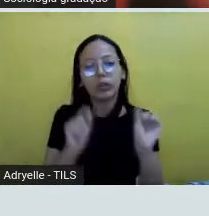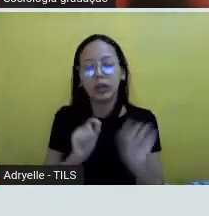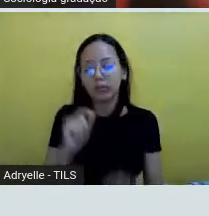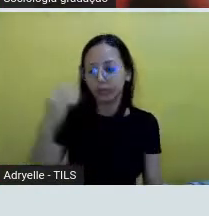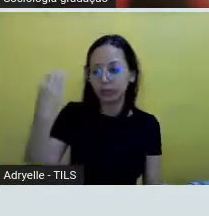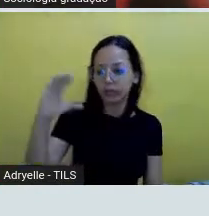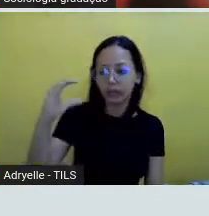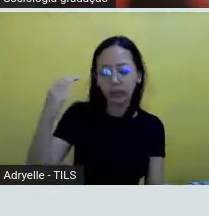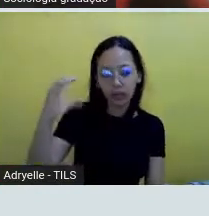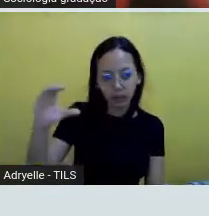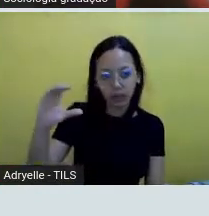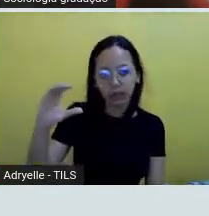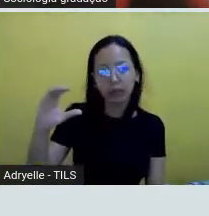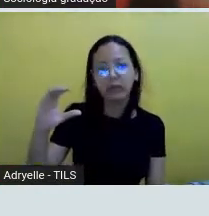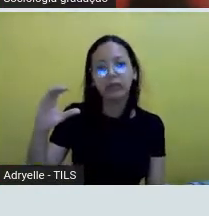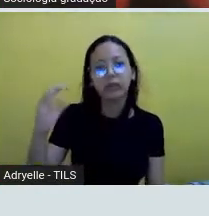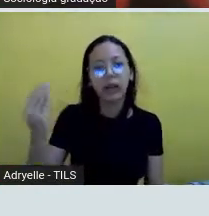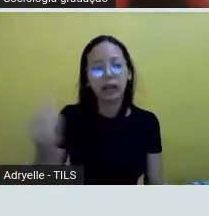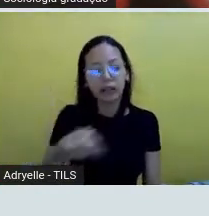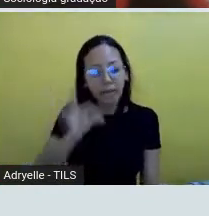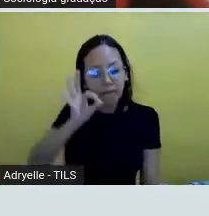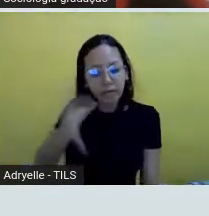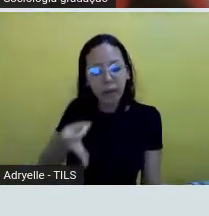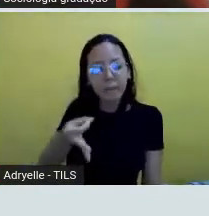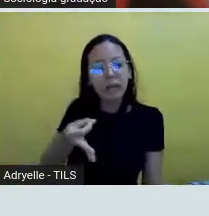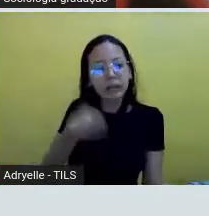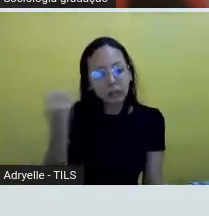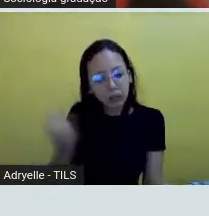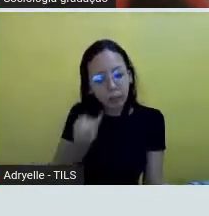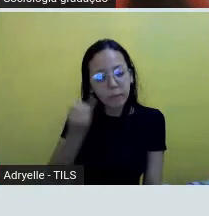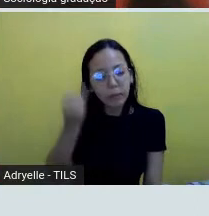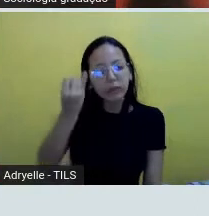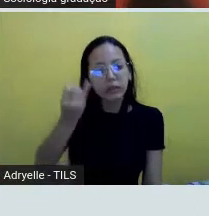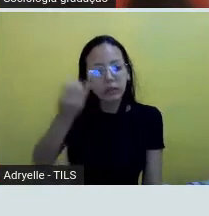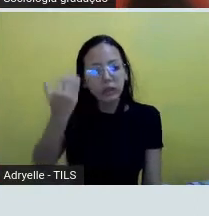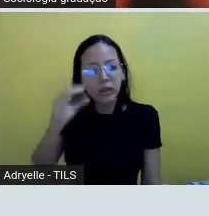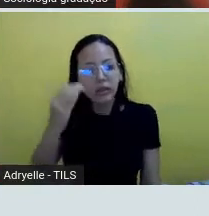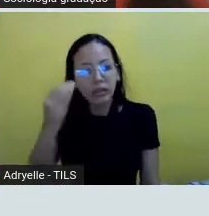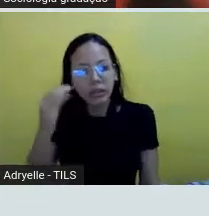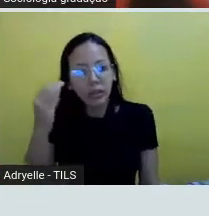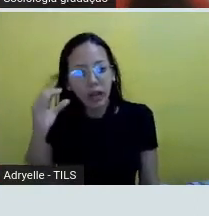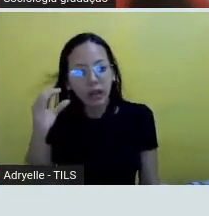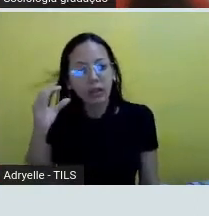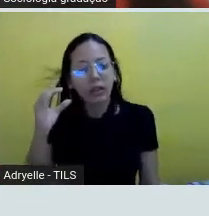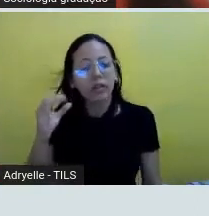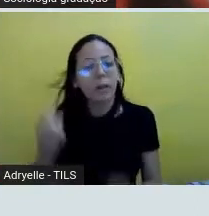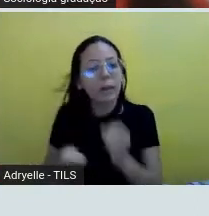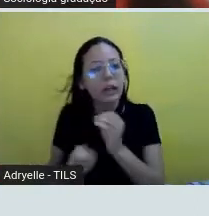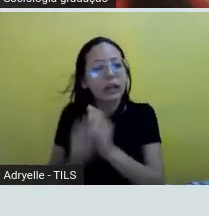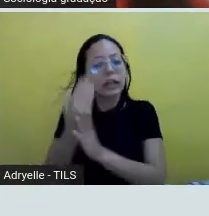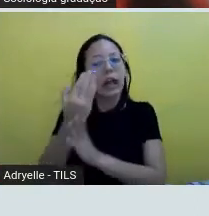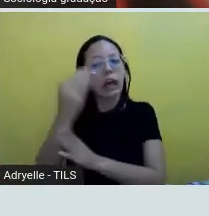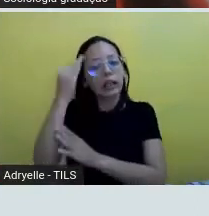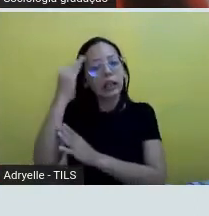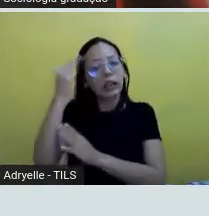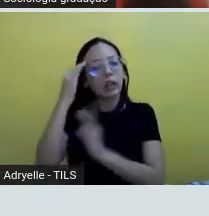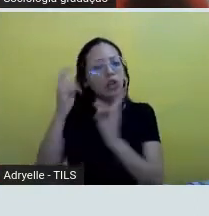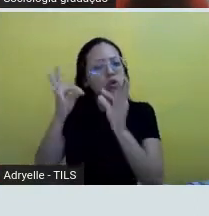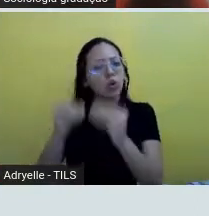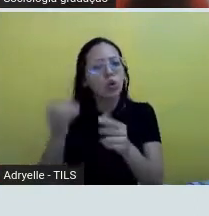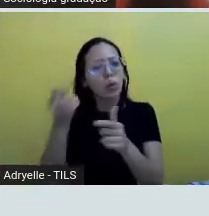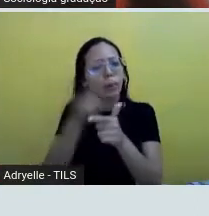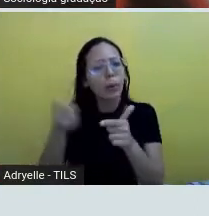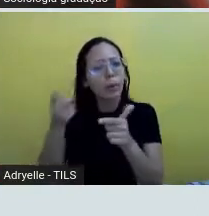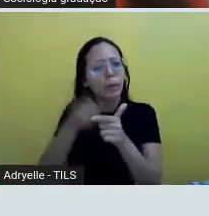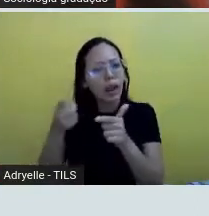ciência, dessa afirmação da importância da ciência para gerir e entender todos os problemas que